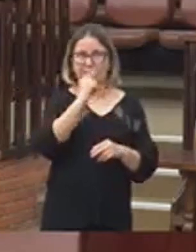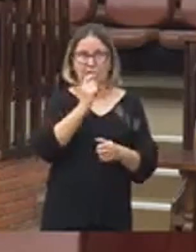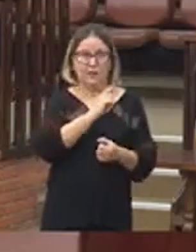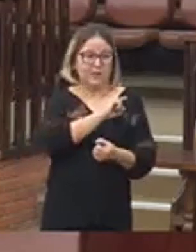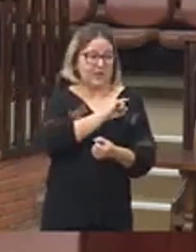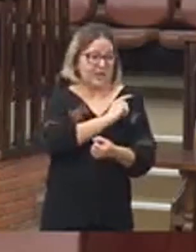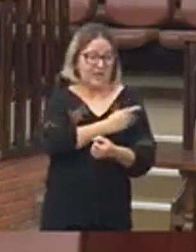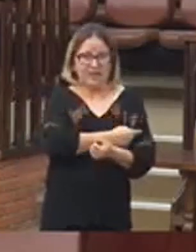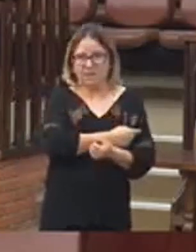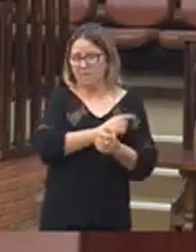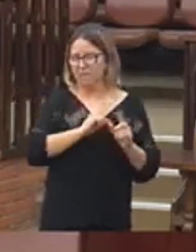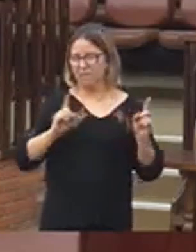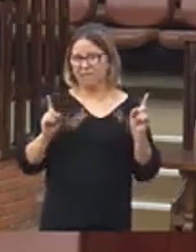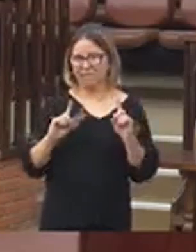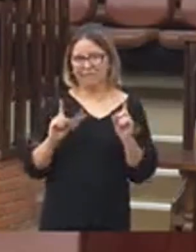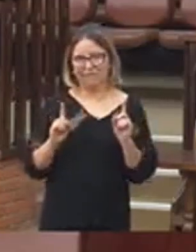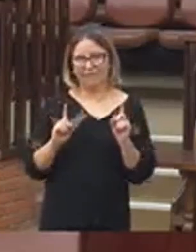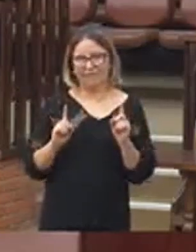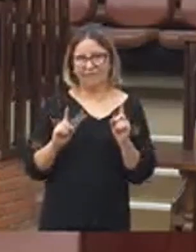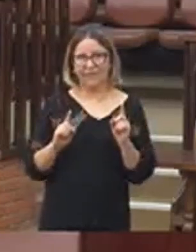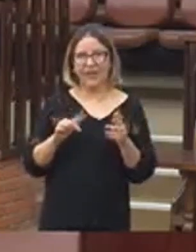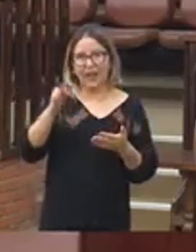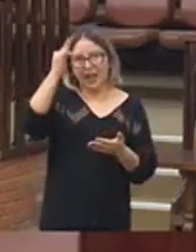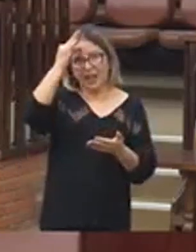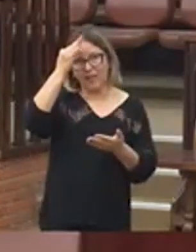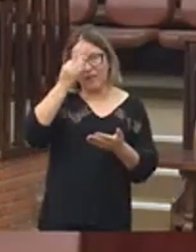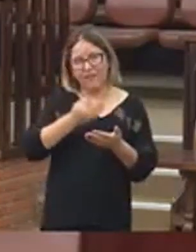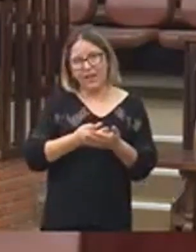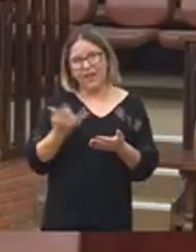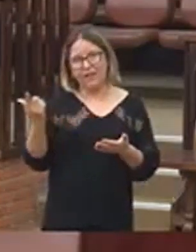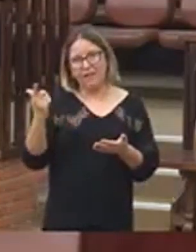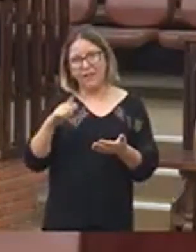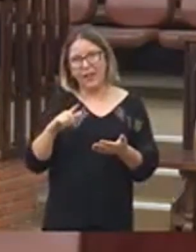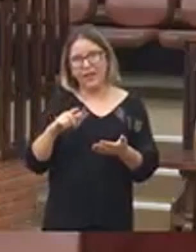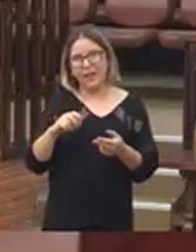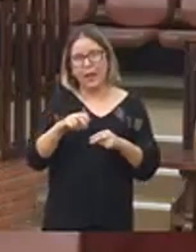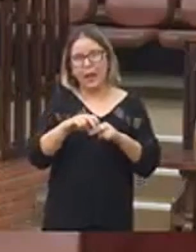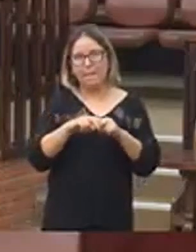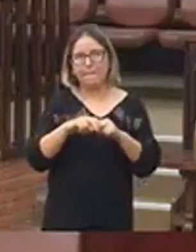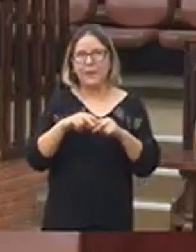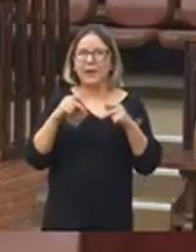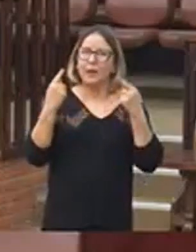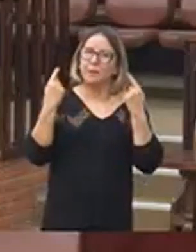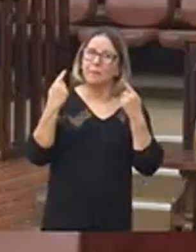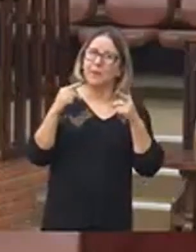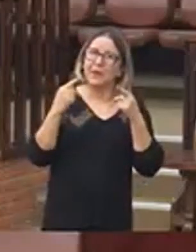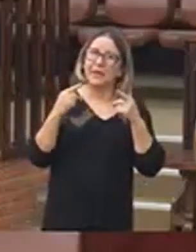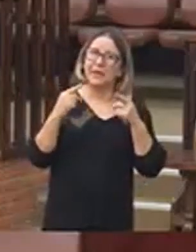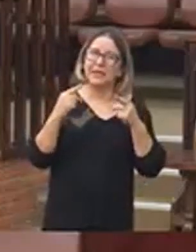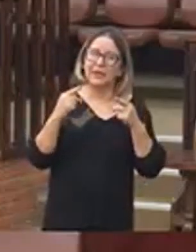fé vem pela pregação da palavra. Eu não tinha fé.